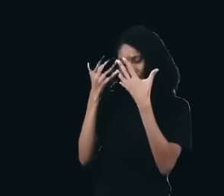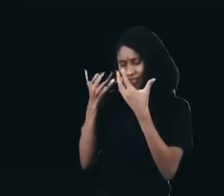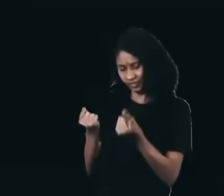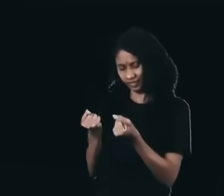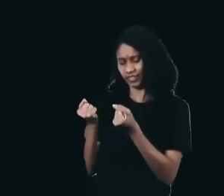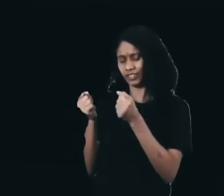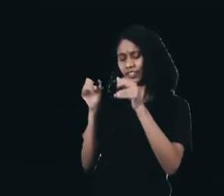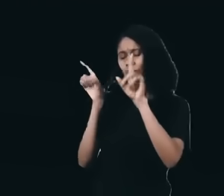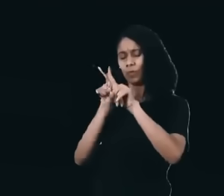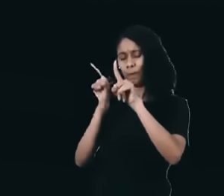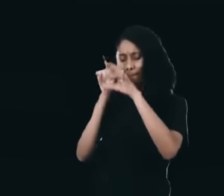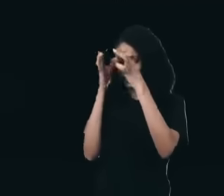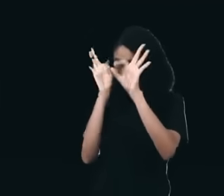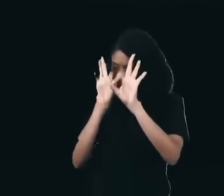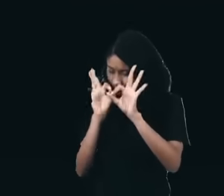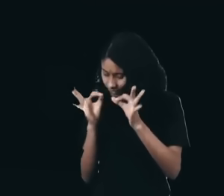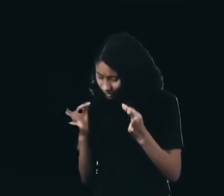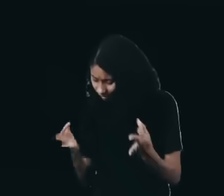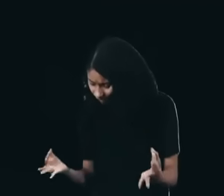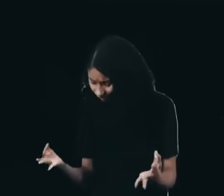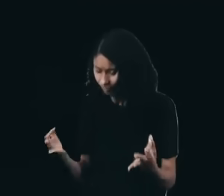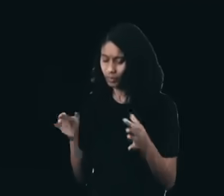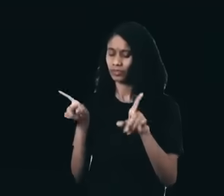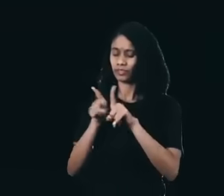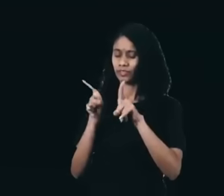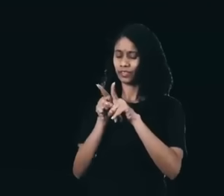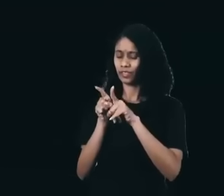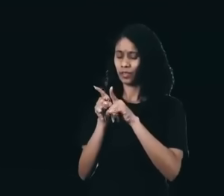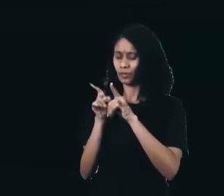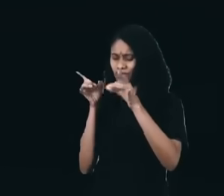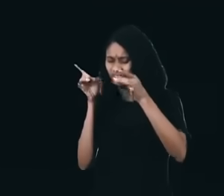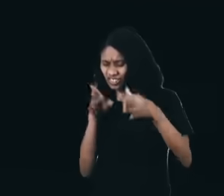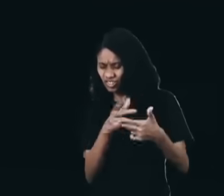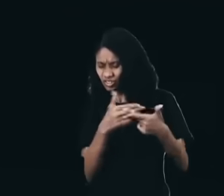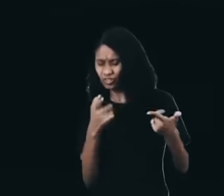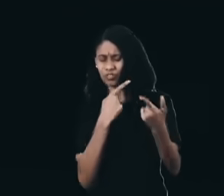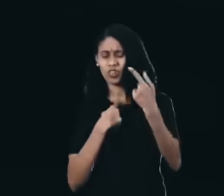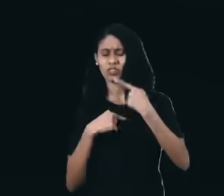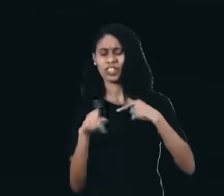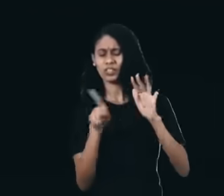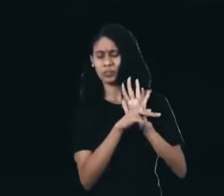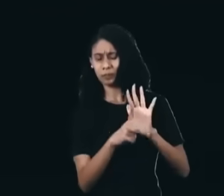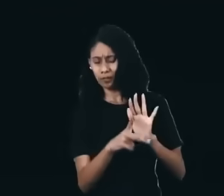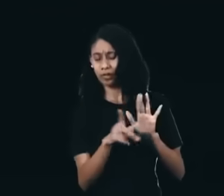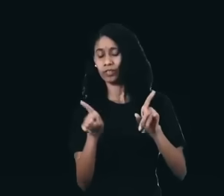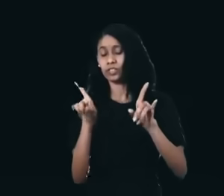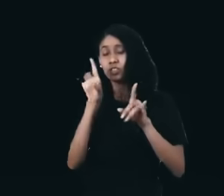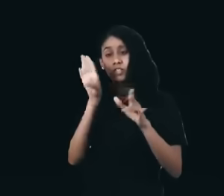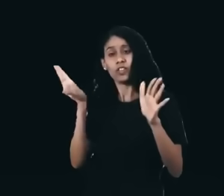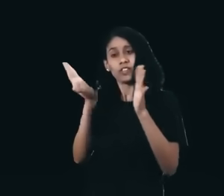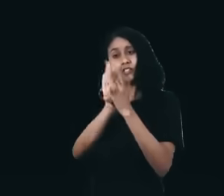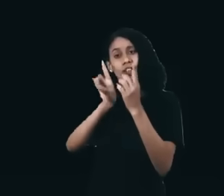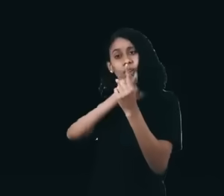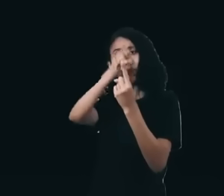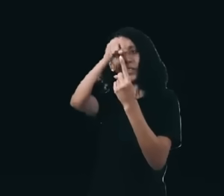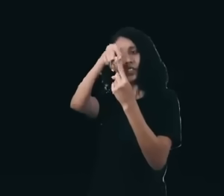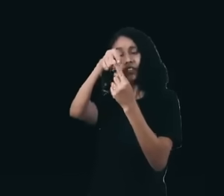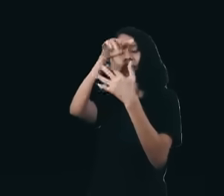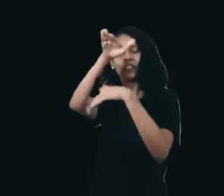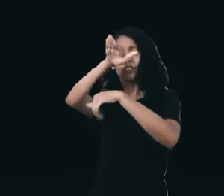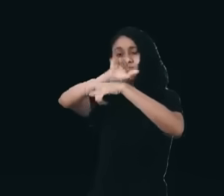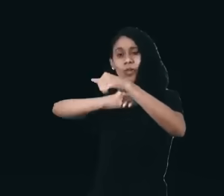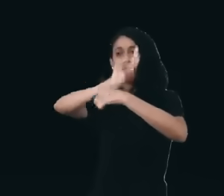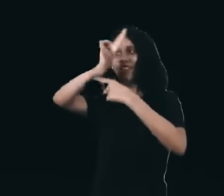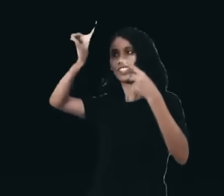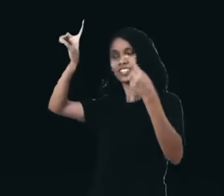humildade, da renúncia. Você só chegará ao chamado e o propósito de Deus quando você